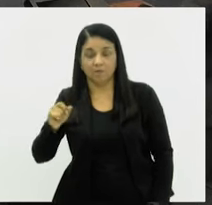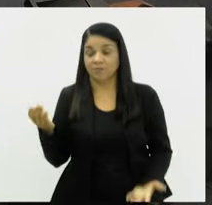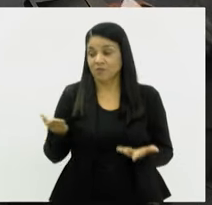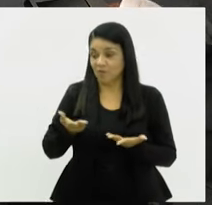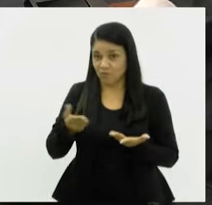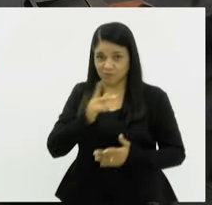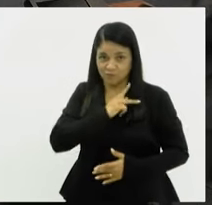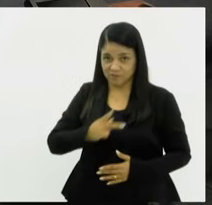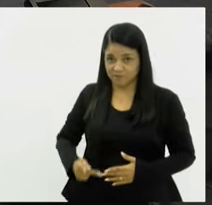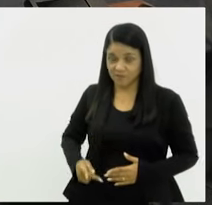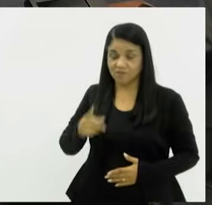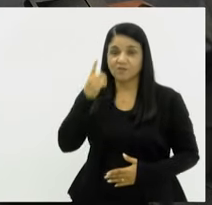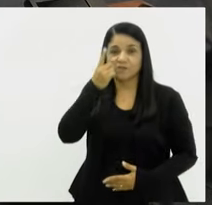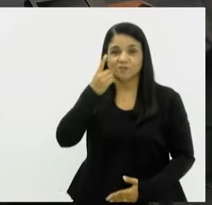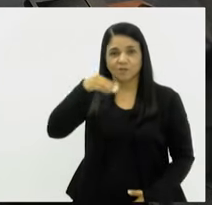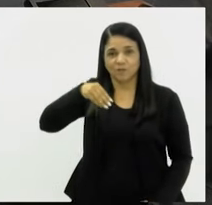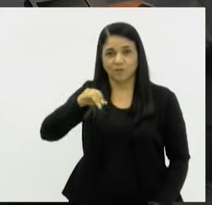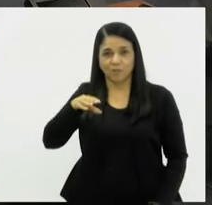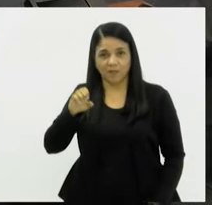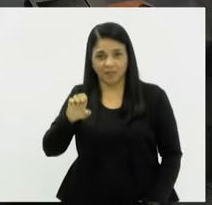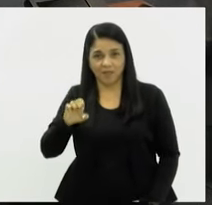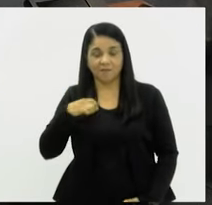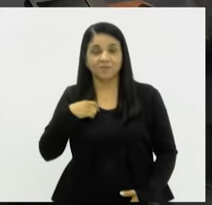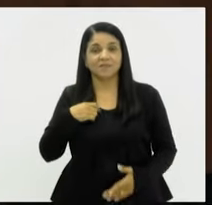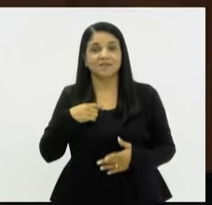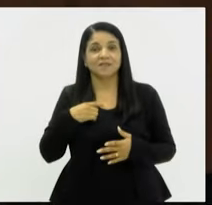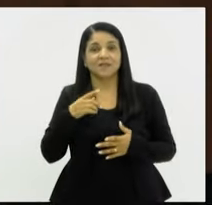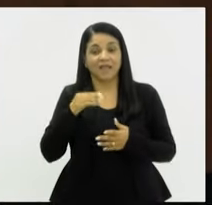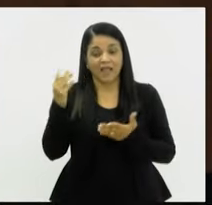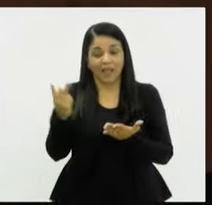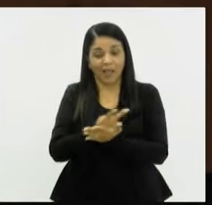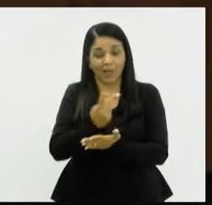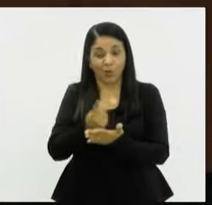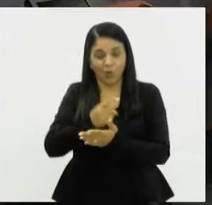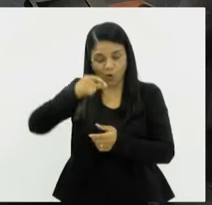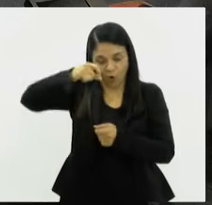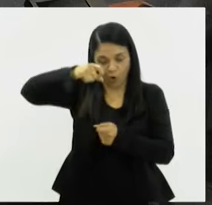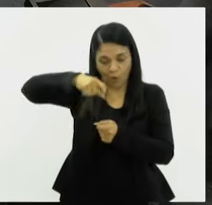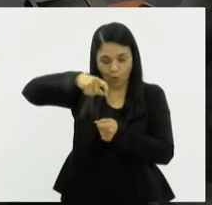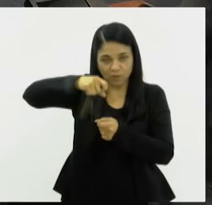hoje, errou no número de gotas. Em vez de ser 4, foi 8.